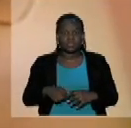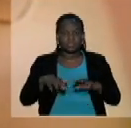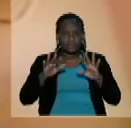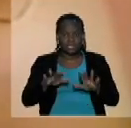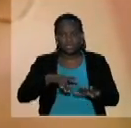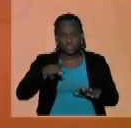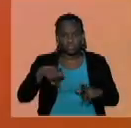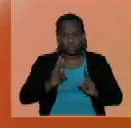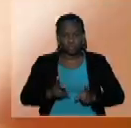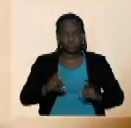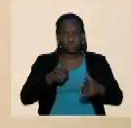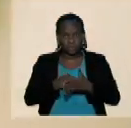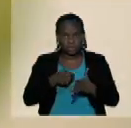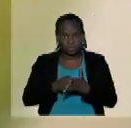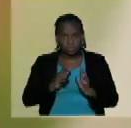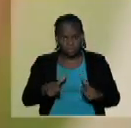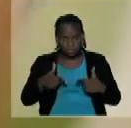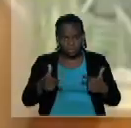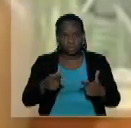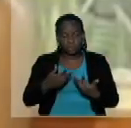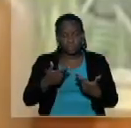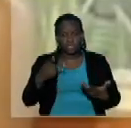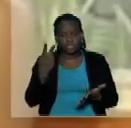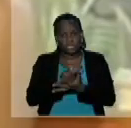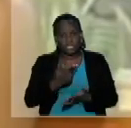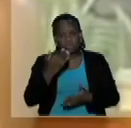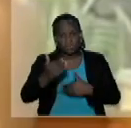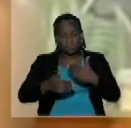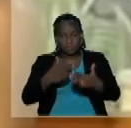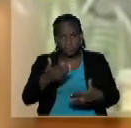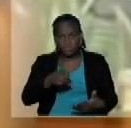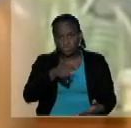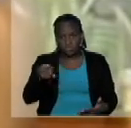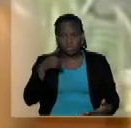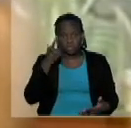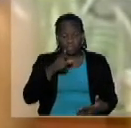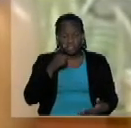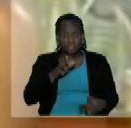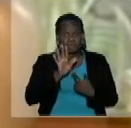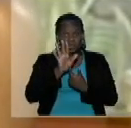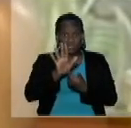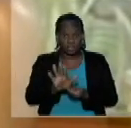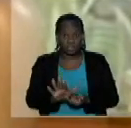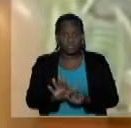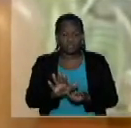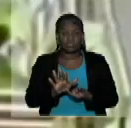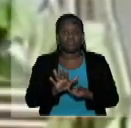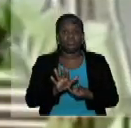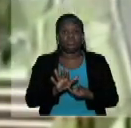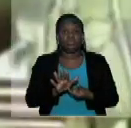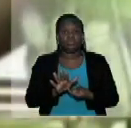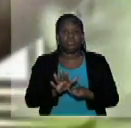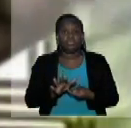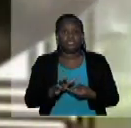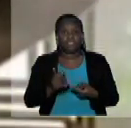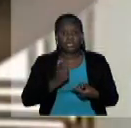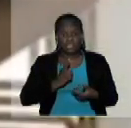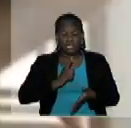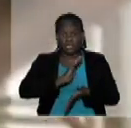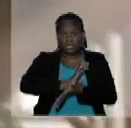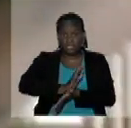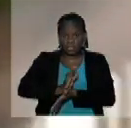Mas a gente está aí na luta e as coisas estão acontecendo e estamos conseguindo mostrar